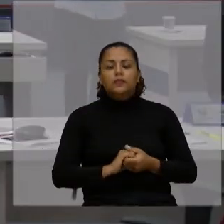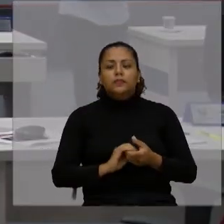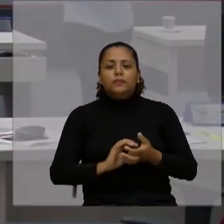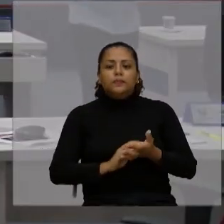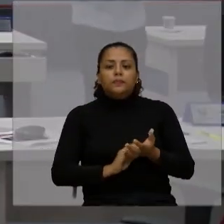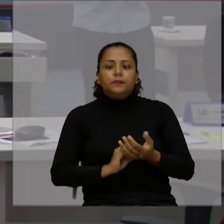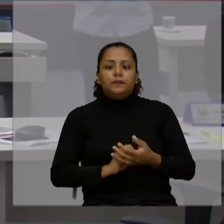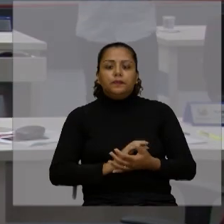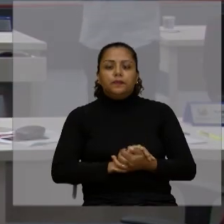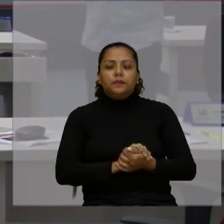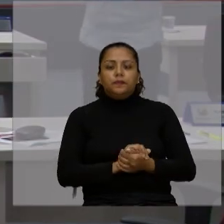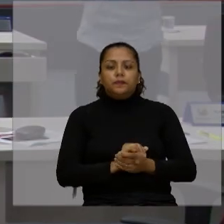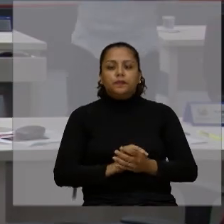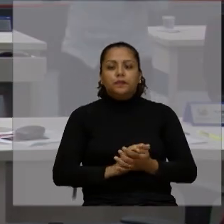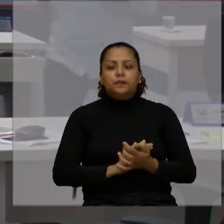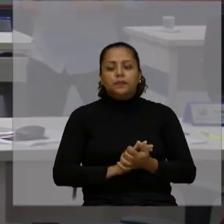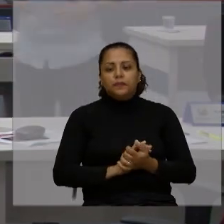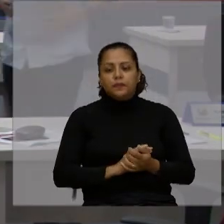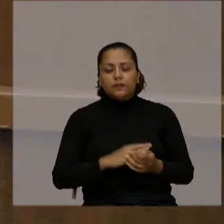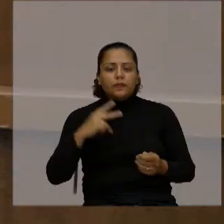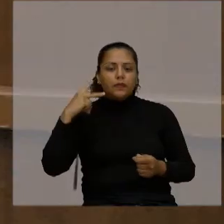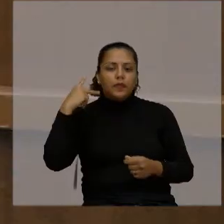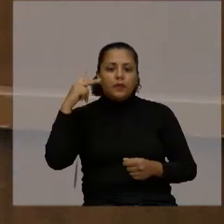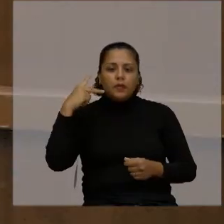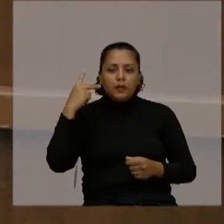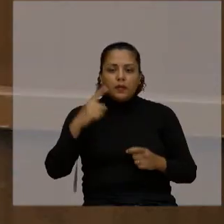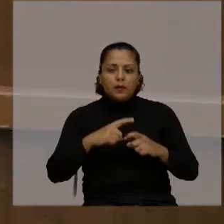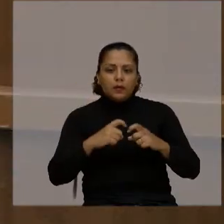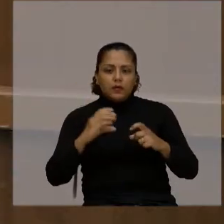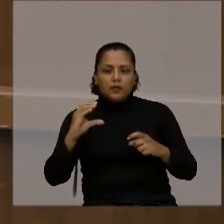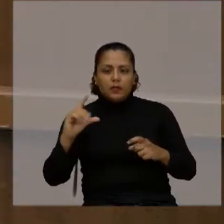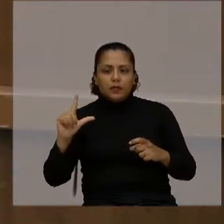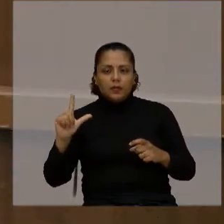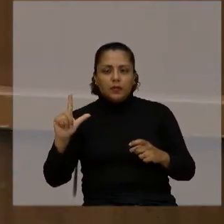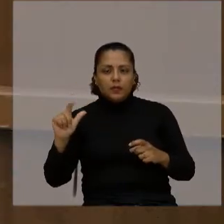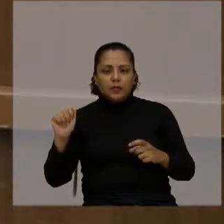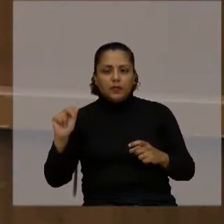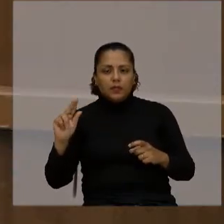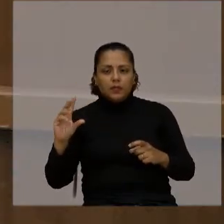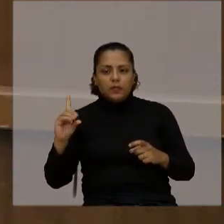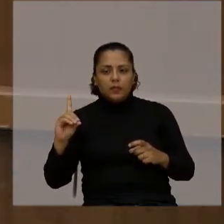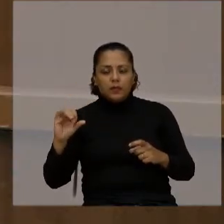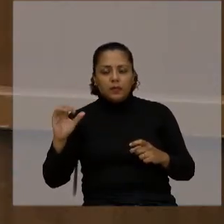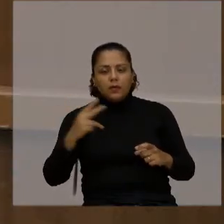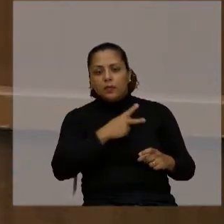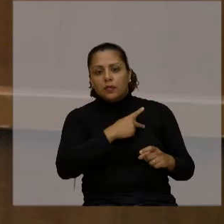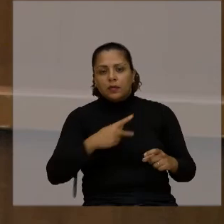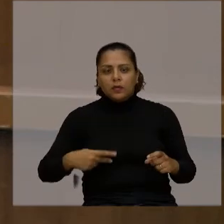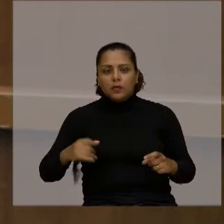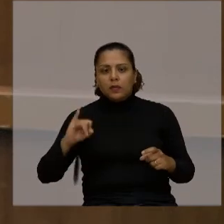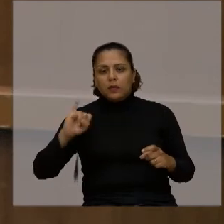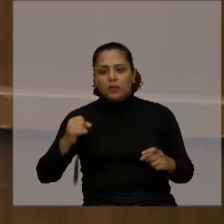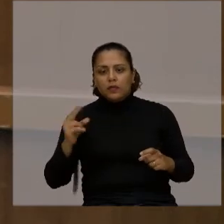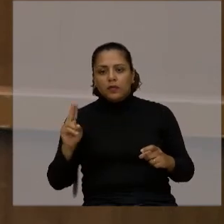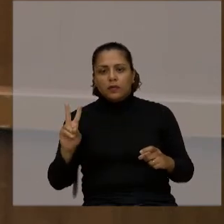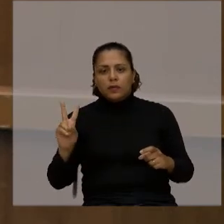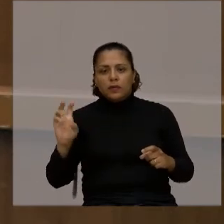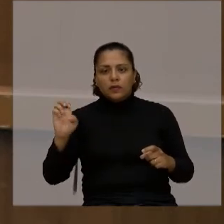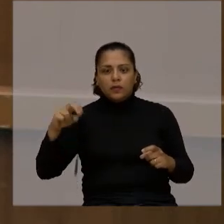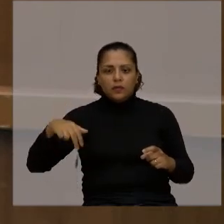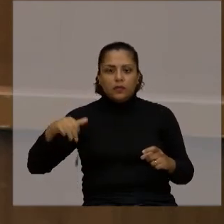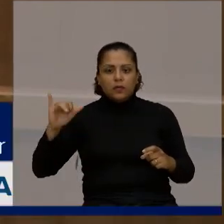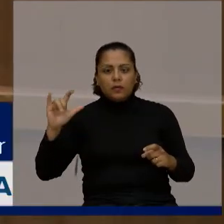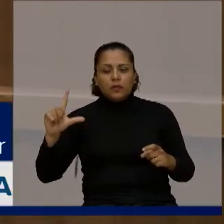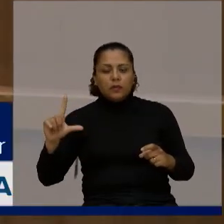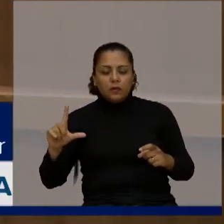Com a palavra, vereador doutor José Cláudio. Presidente Juvenil, gostaria só de uma publicação de